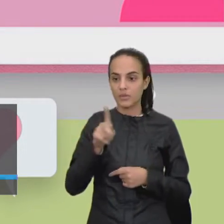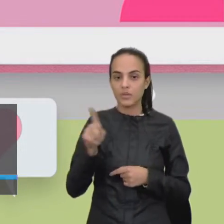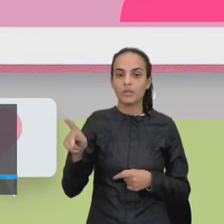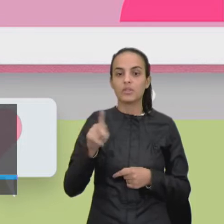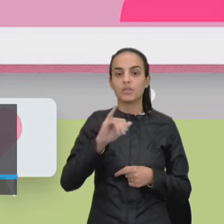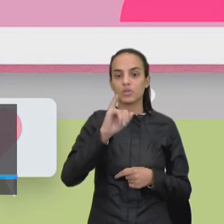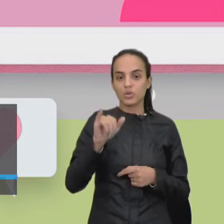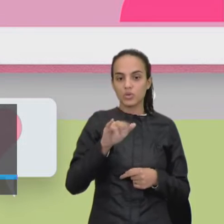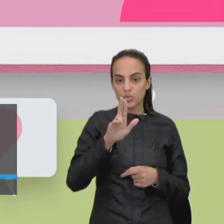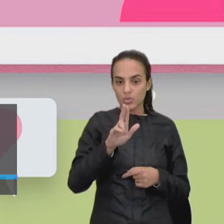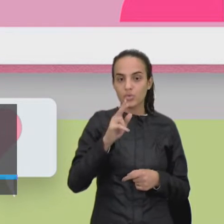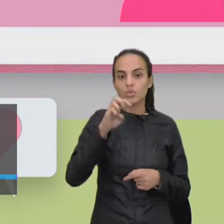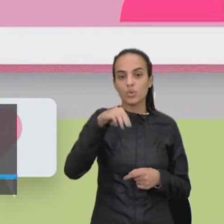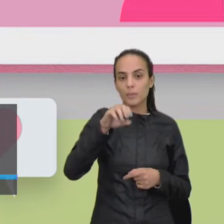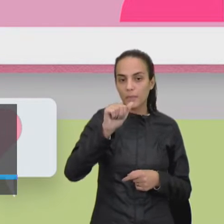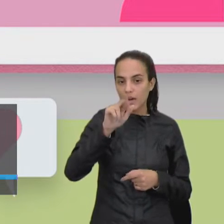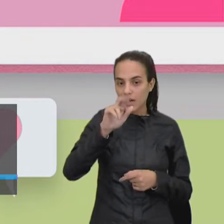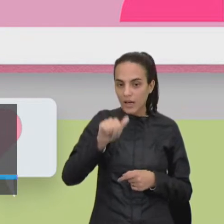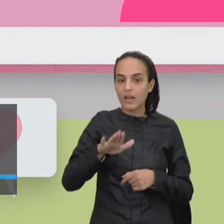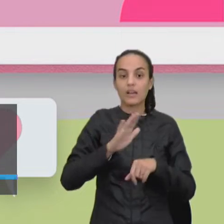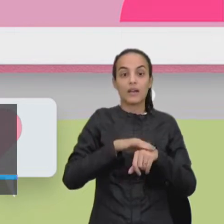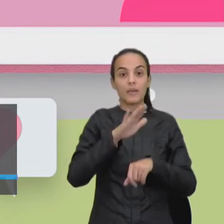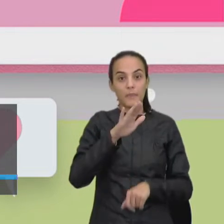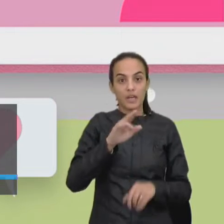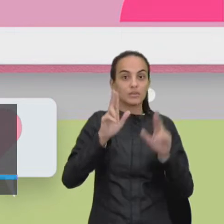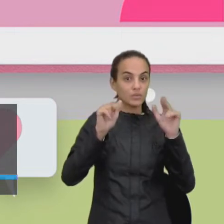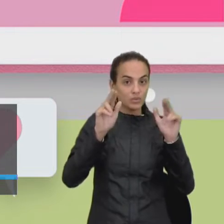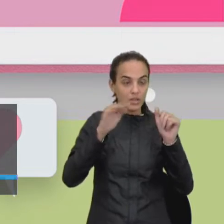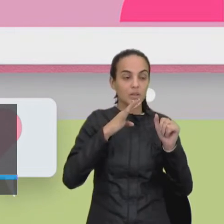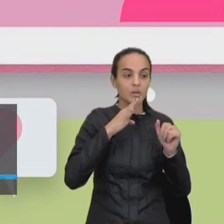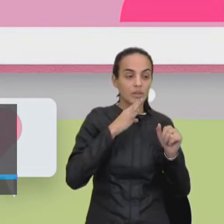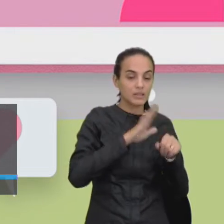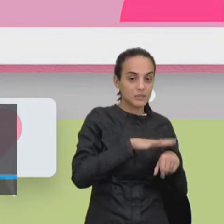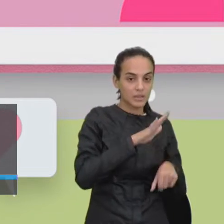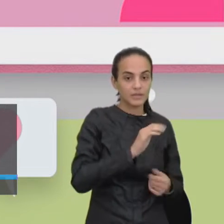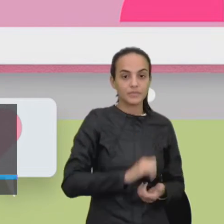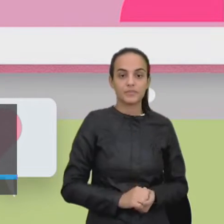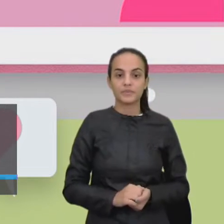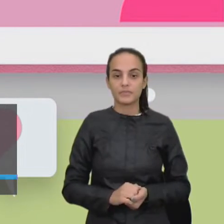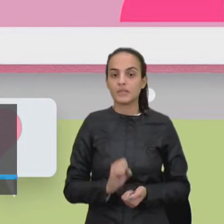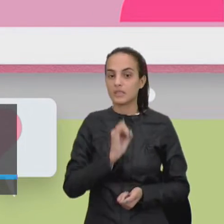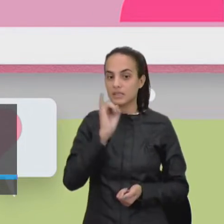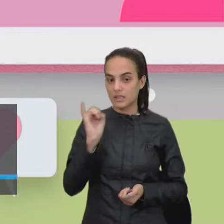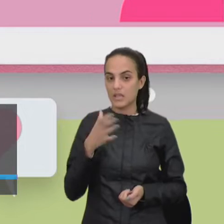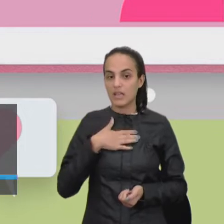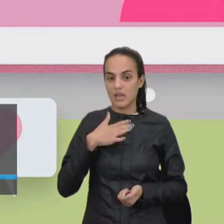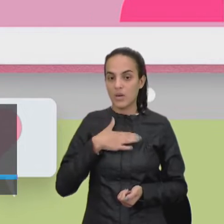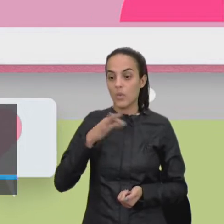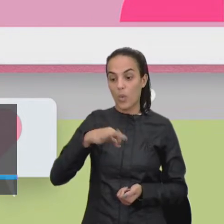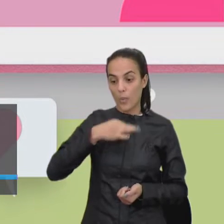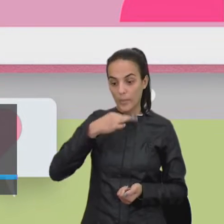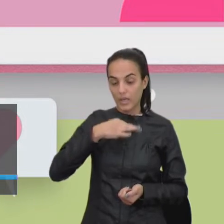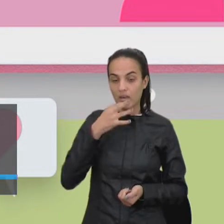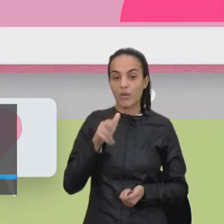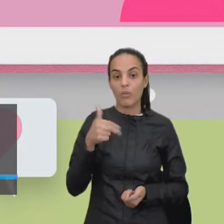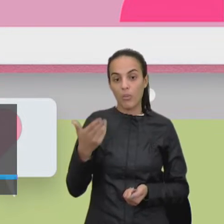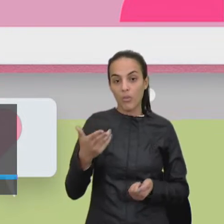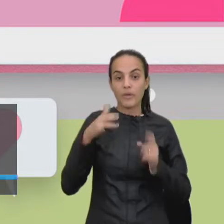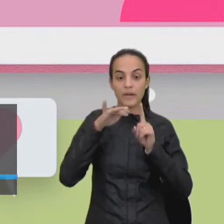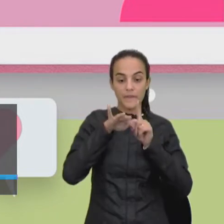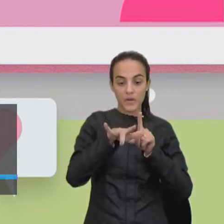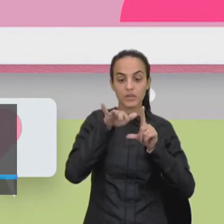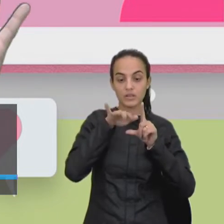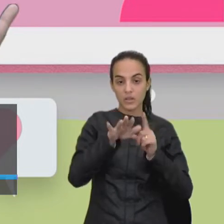Pro Juliana, com outras pessoas que estão mais antenadas com essa temática. Então, talvez, se eu fosse opinar, ou fosse um